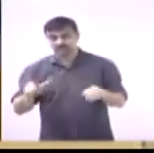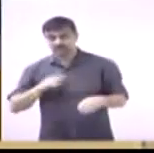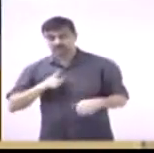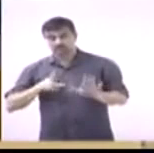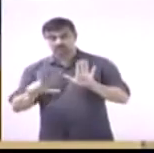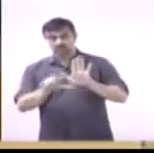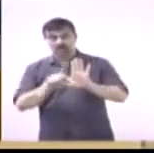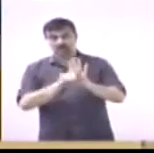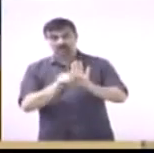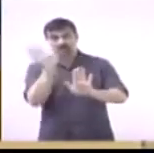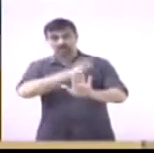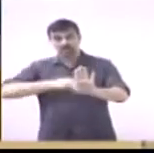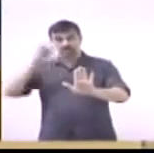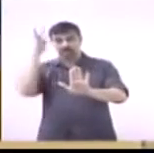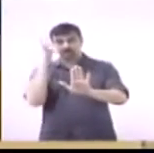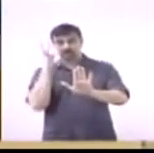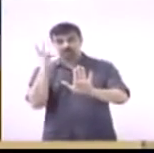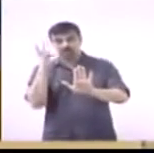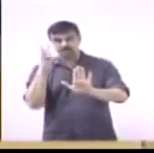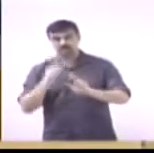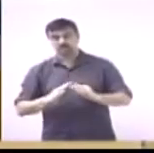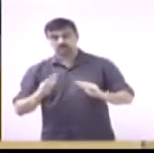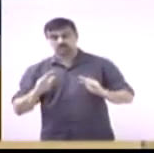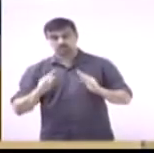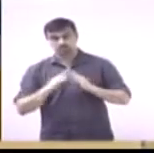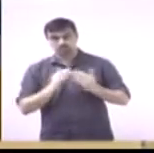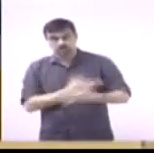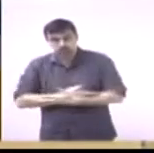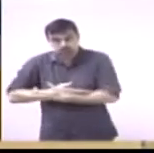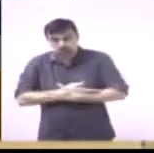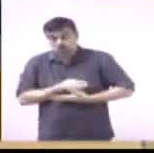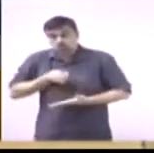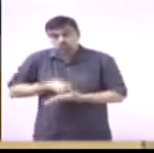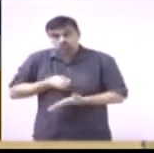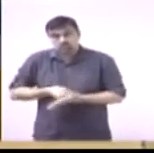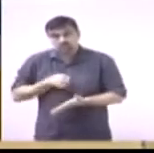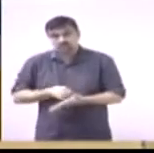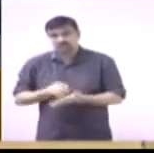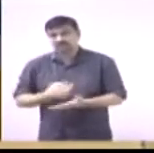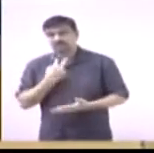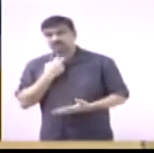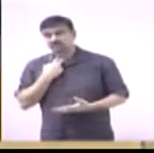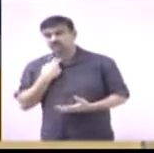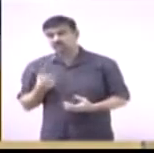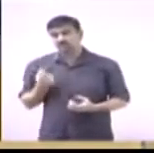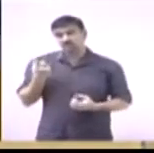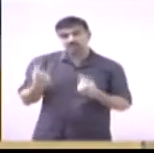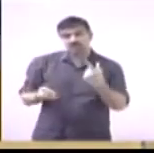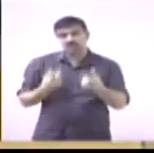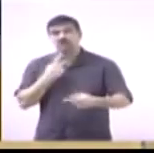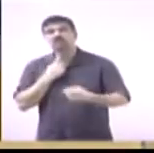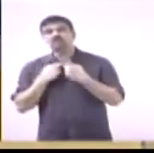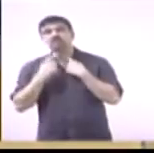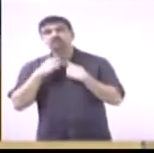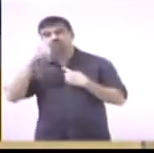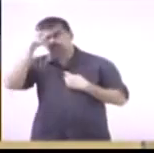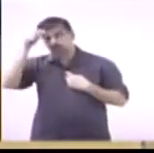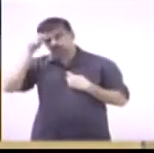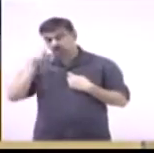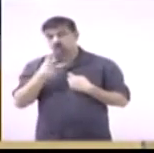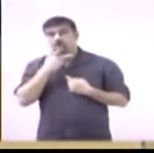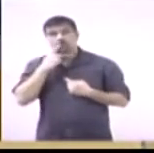lei federal, a EMEI passa a ser obrigatória, ela não é mais facultativa. Então, os pais